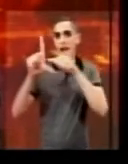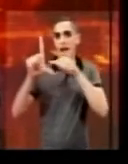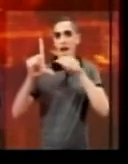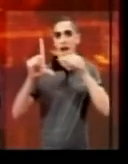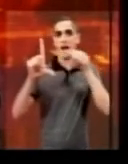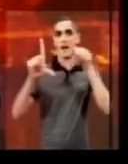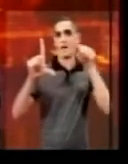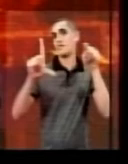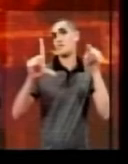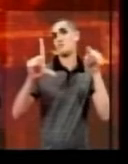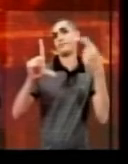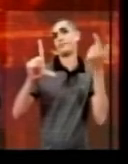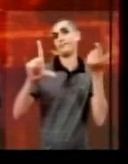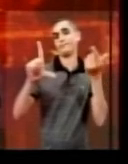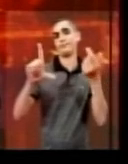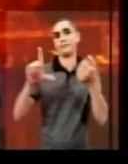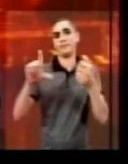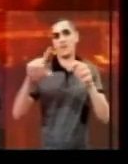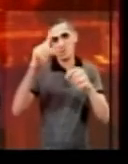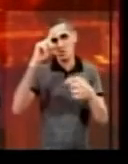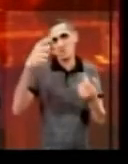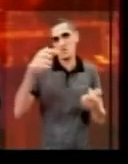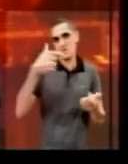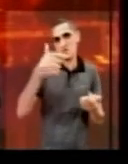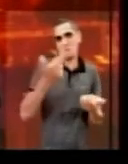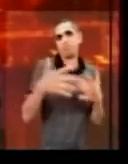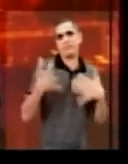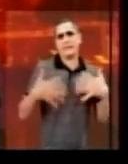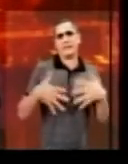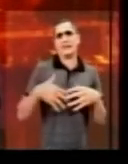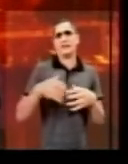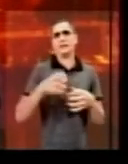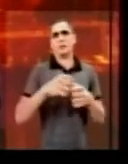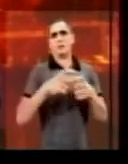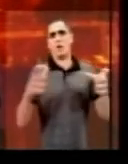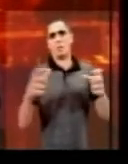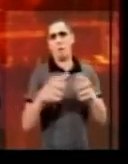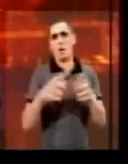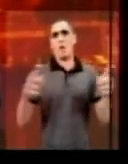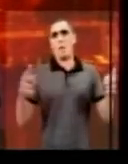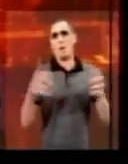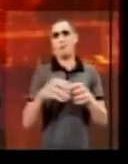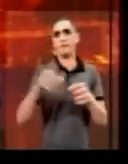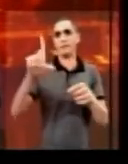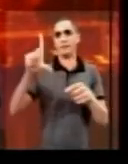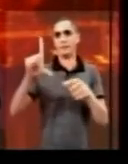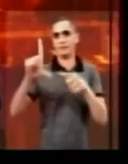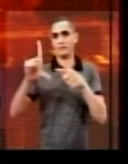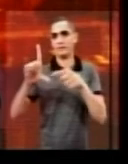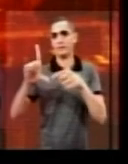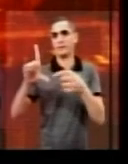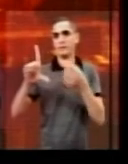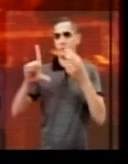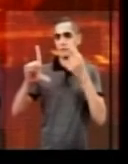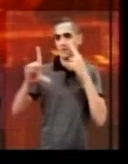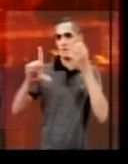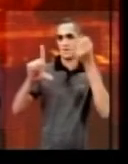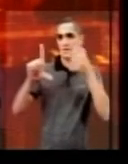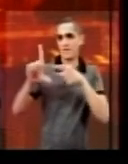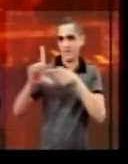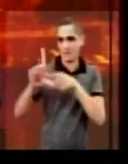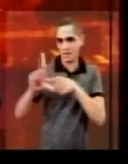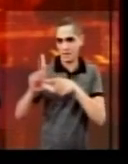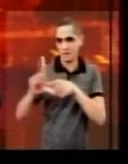dia 200, 190, 180, 170. Normalmente, a descida é assim, ó. Você atinge um